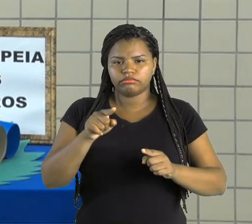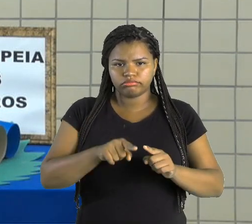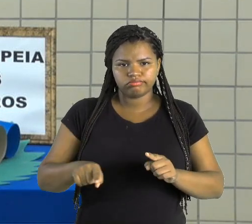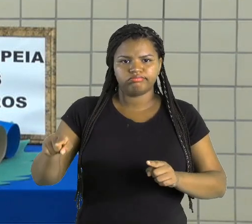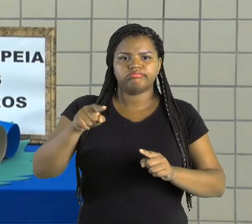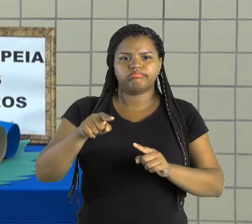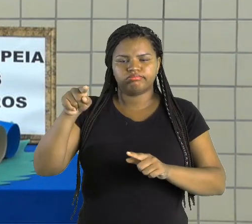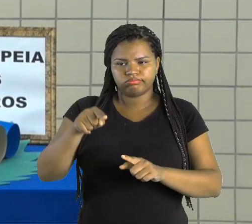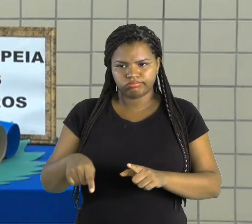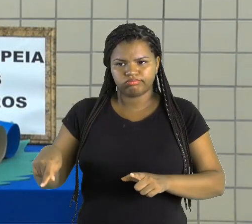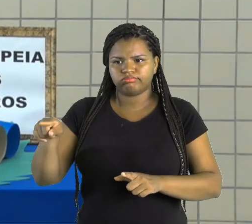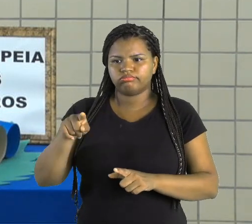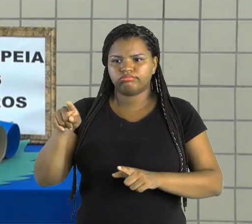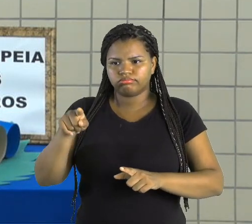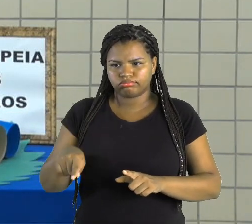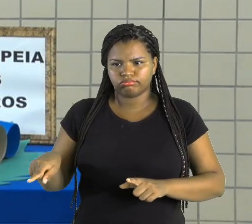círculos